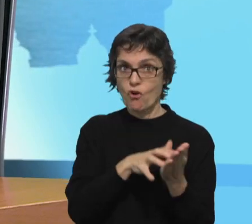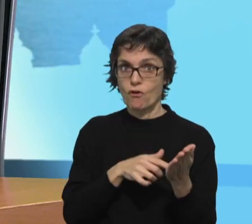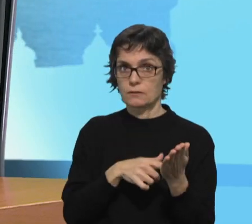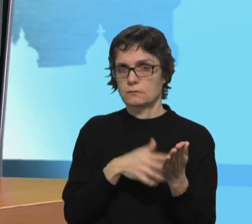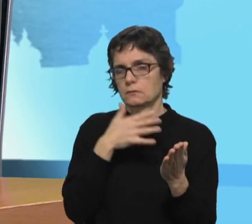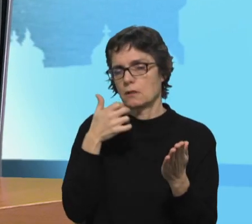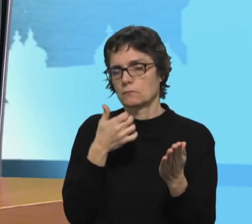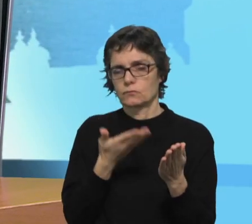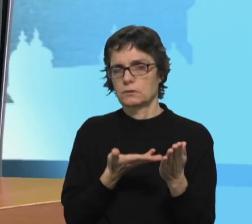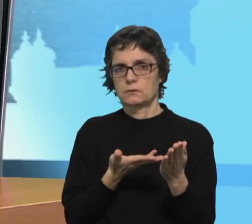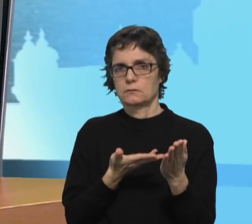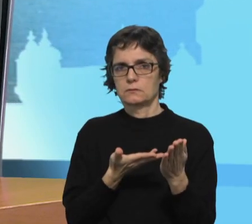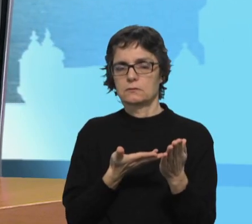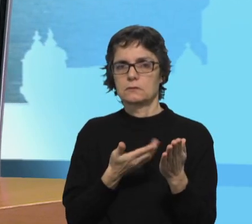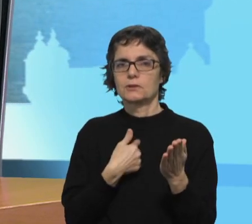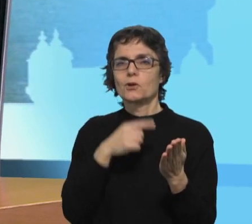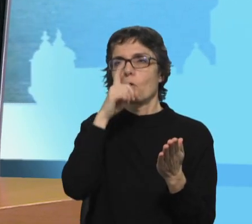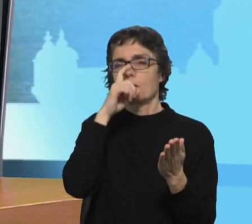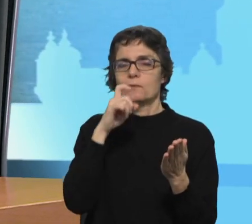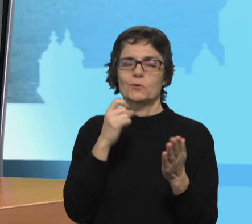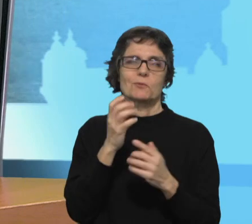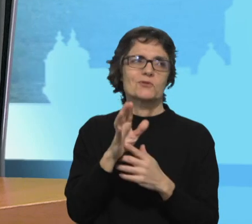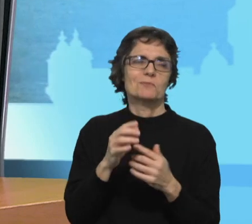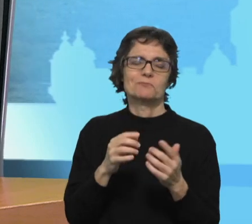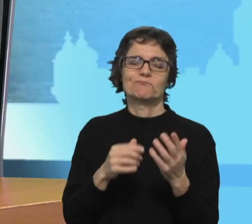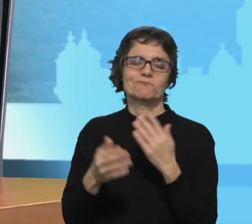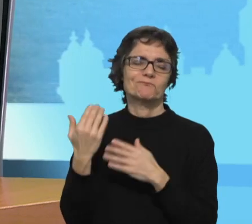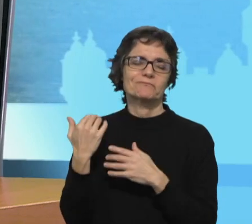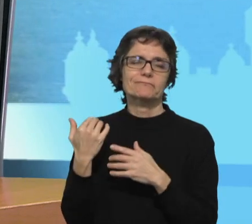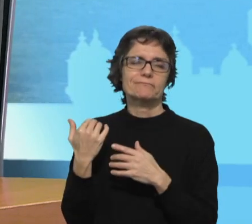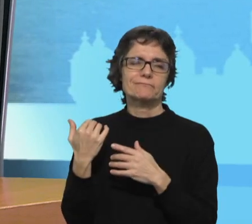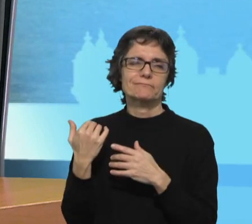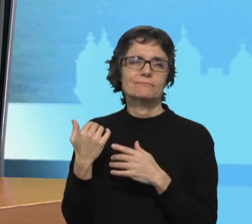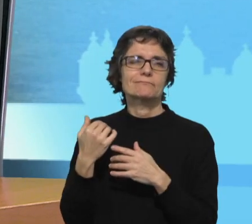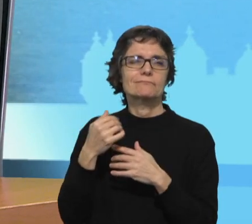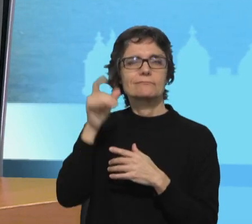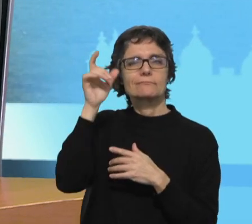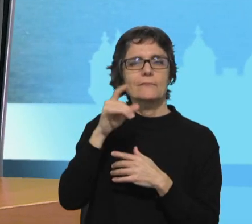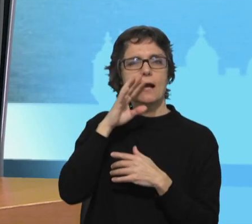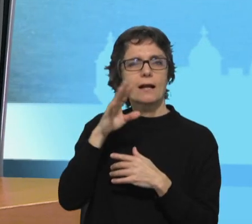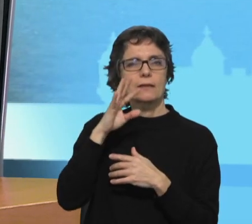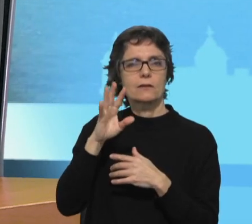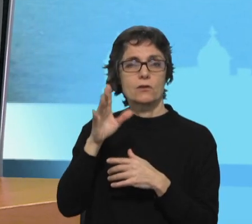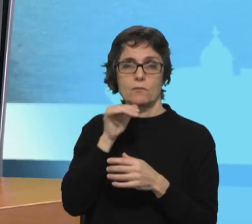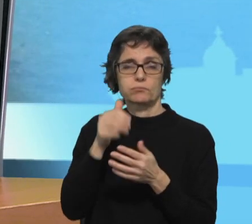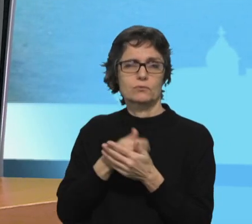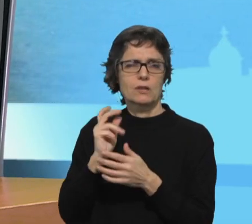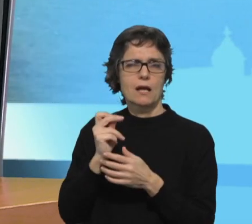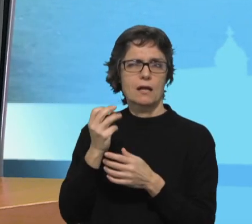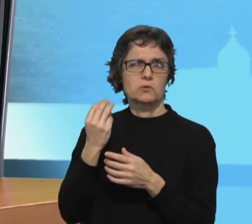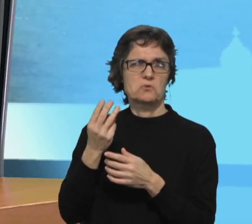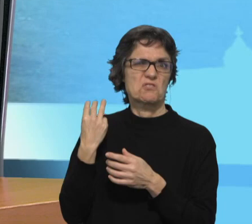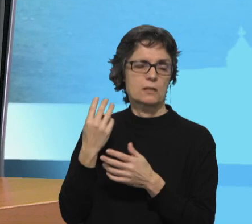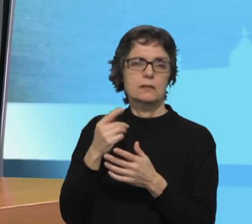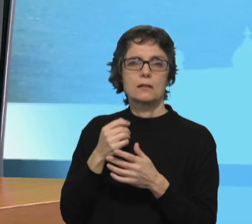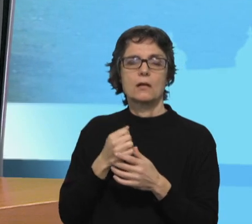não é? Eu lembro-me sempre, por exemplo, e desculpe-me dizer estas coisas, mas havia um cantor que faleceu aqui há 2 ou 3 anos, do